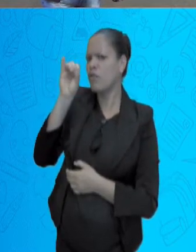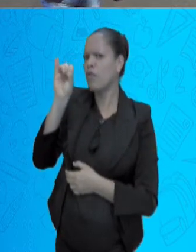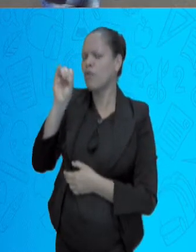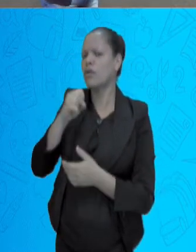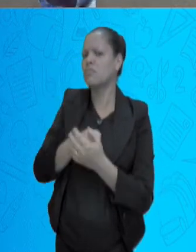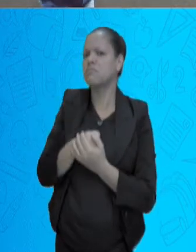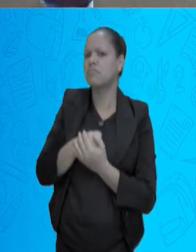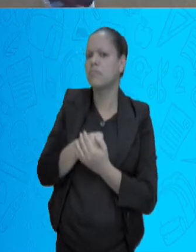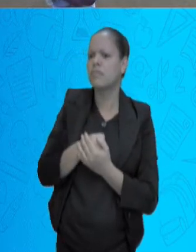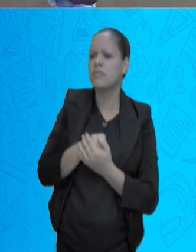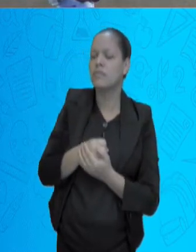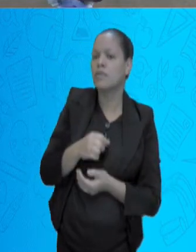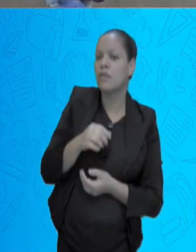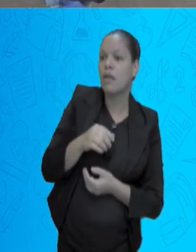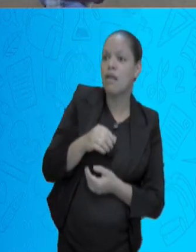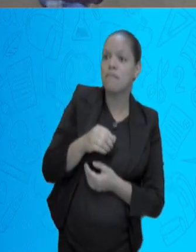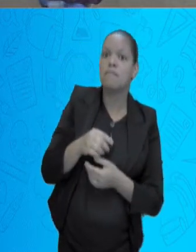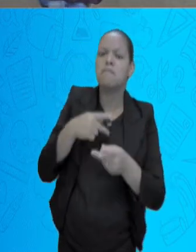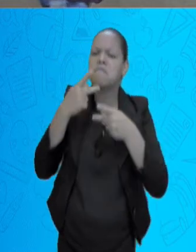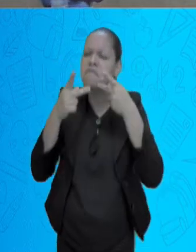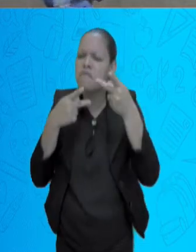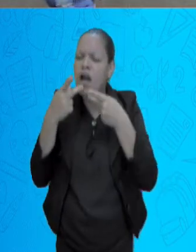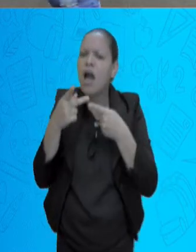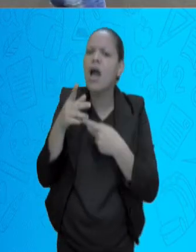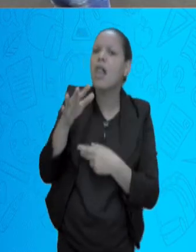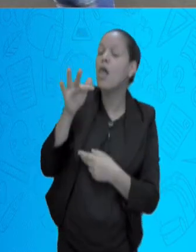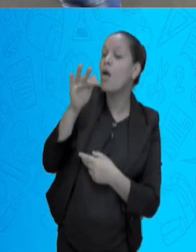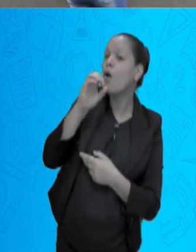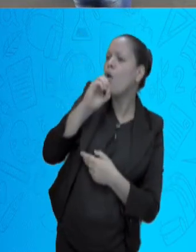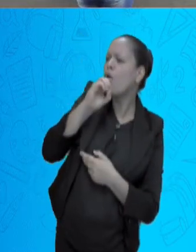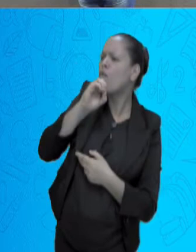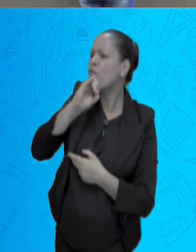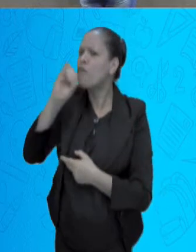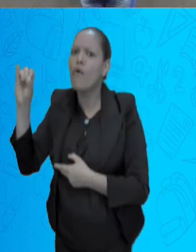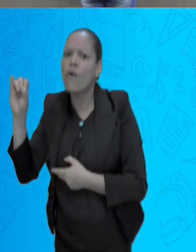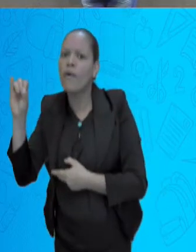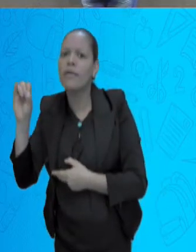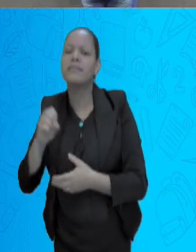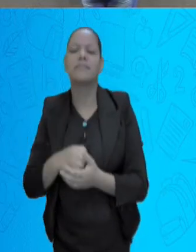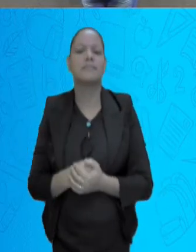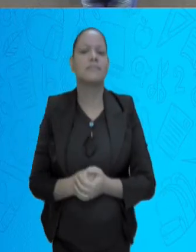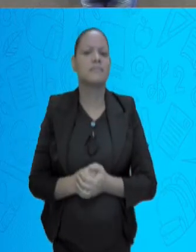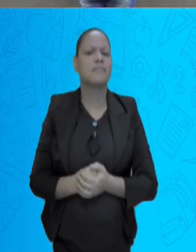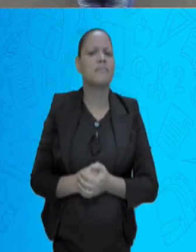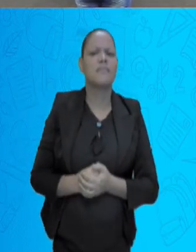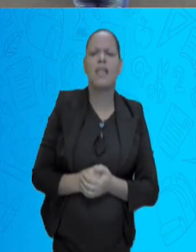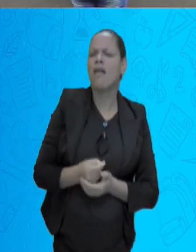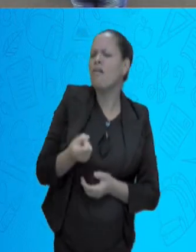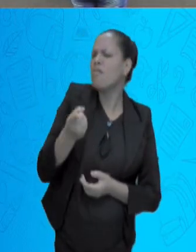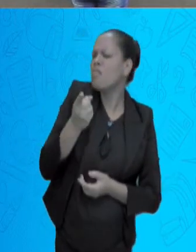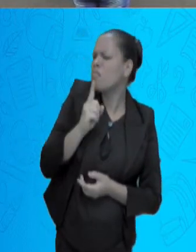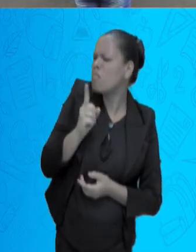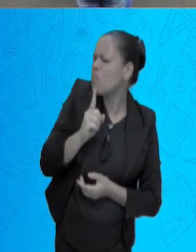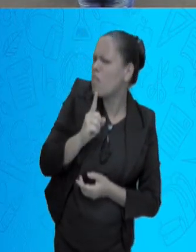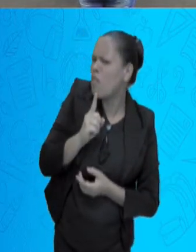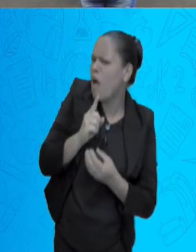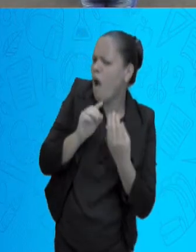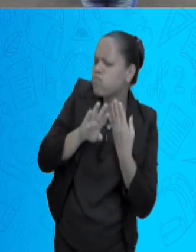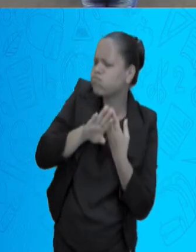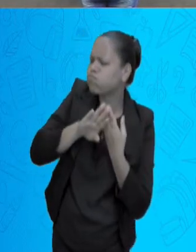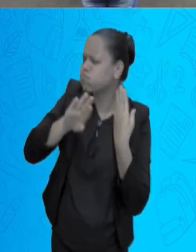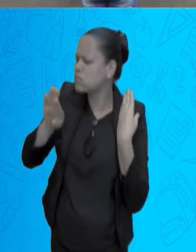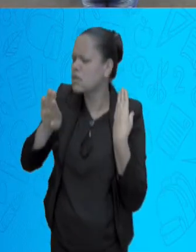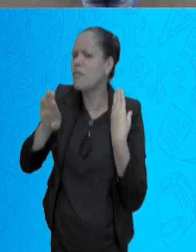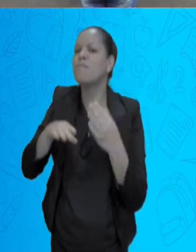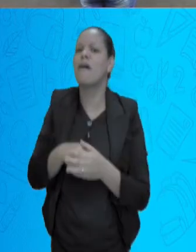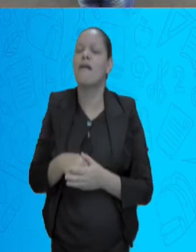sílaba, então é um ditongo, porque as vogais estão